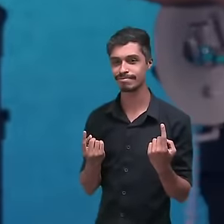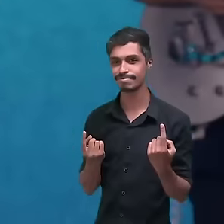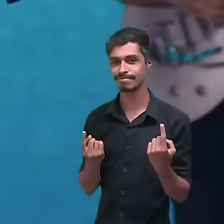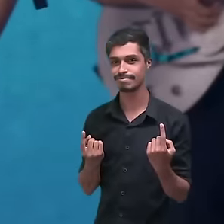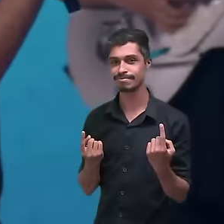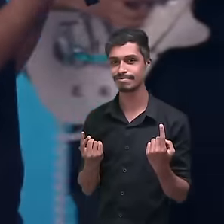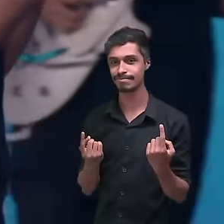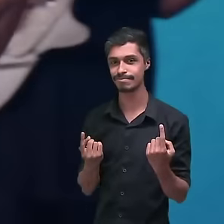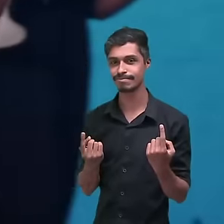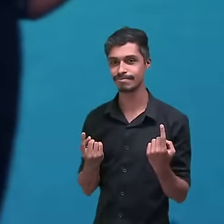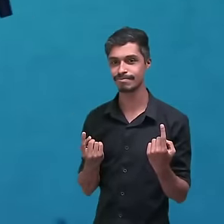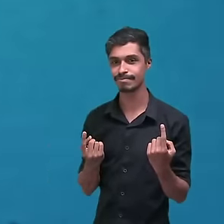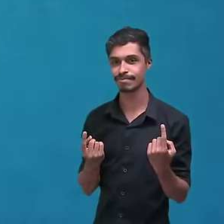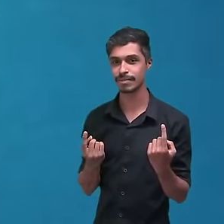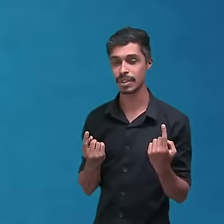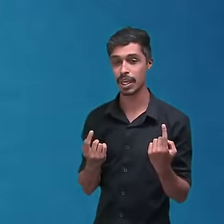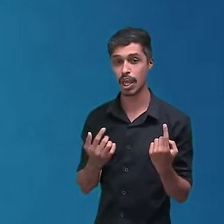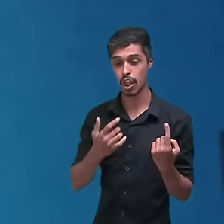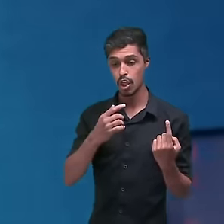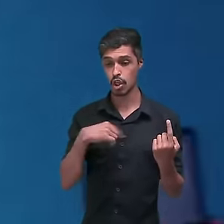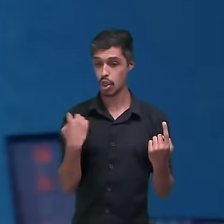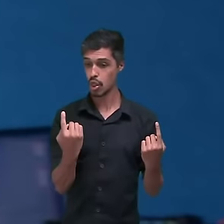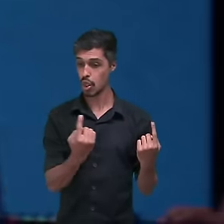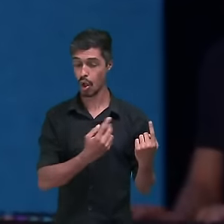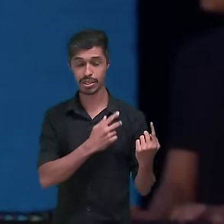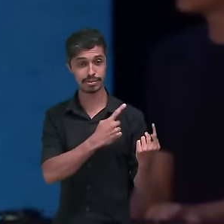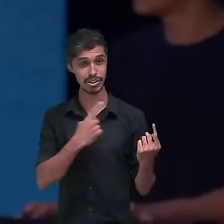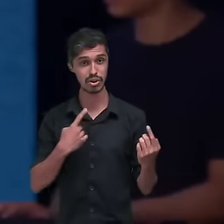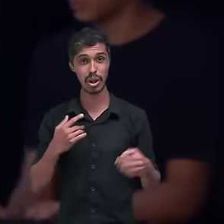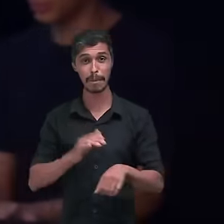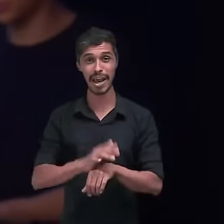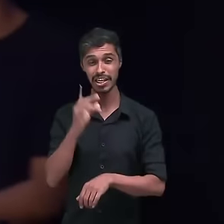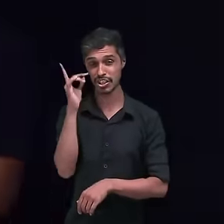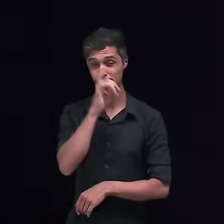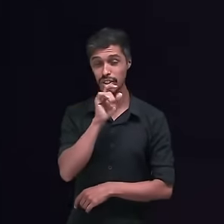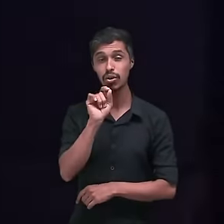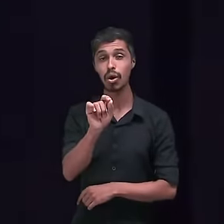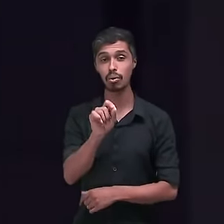O mais difícil para mim, pastores, tem sido